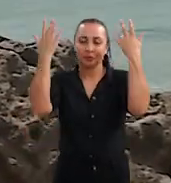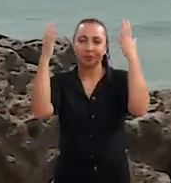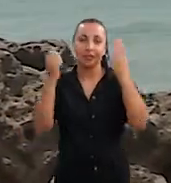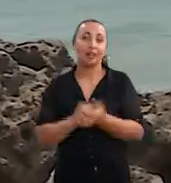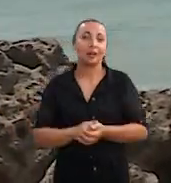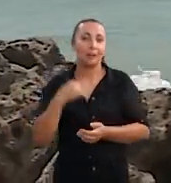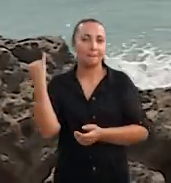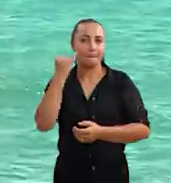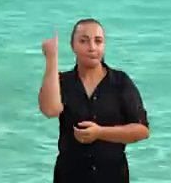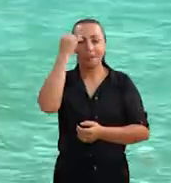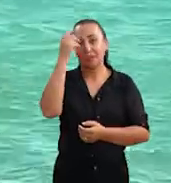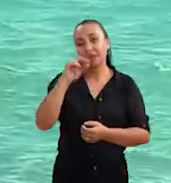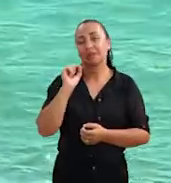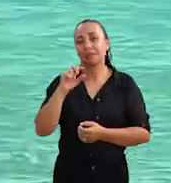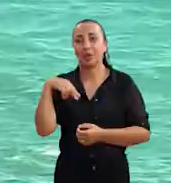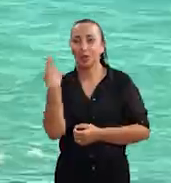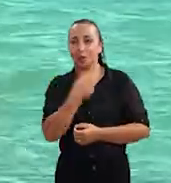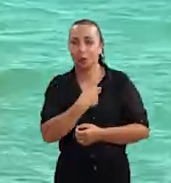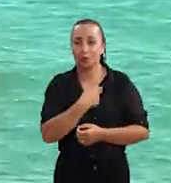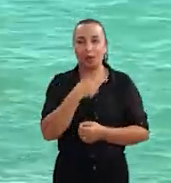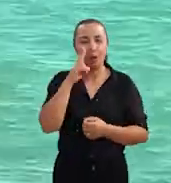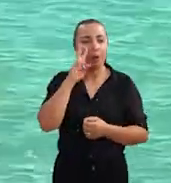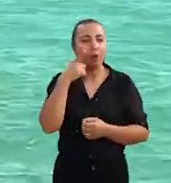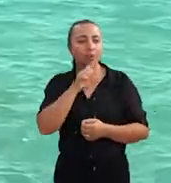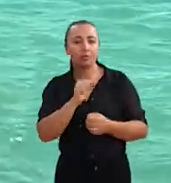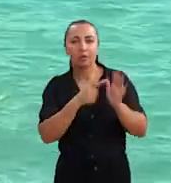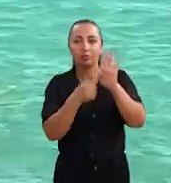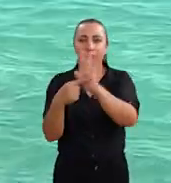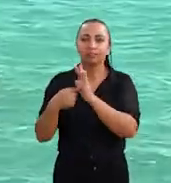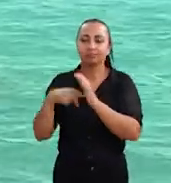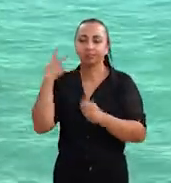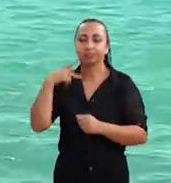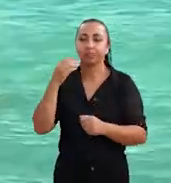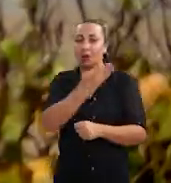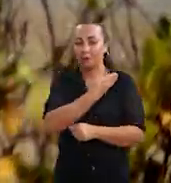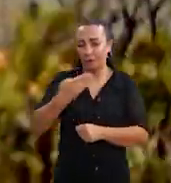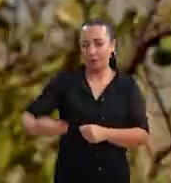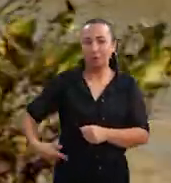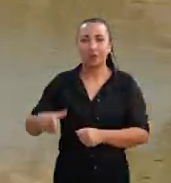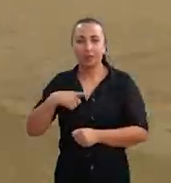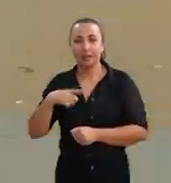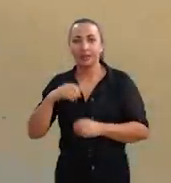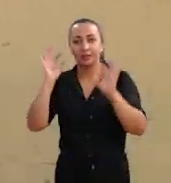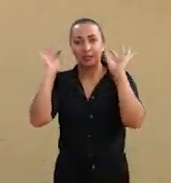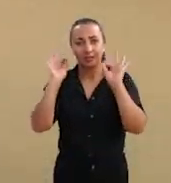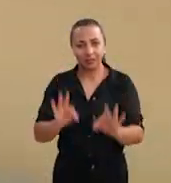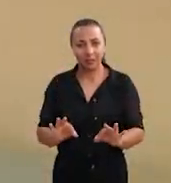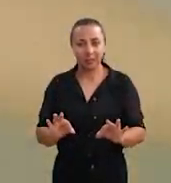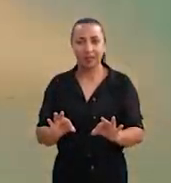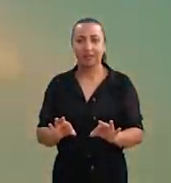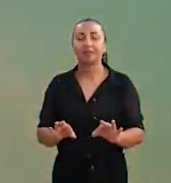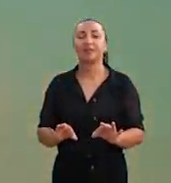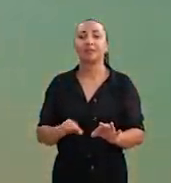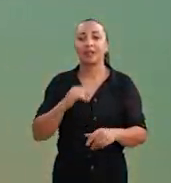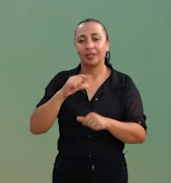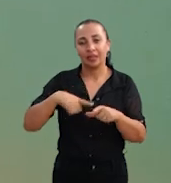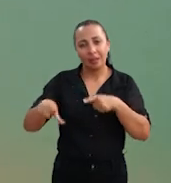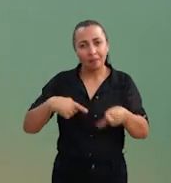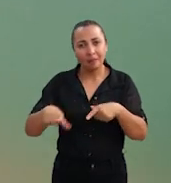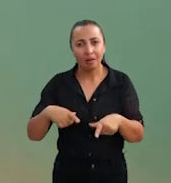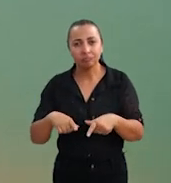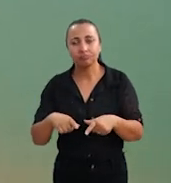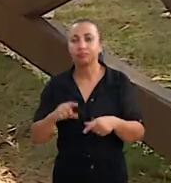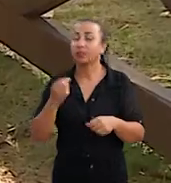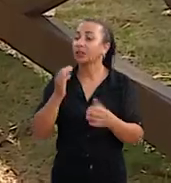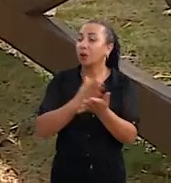análise importante, né? Porque nós conseguimos revelar as políticas públicas, por exemplo, que tiveram, de fato, efetividade nesse período